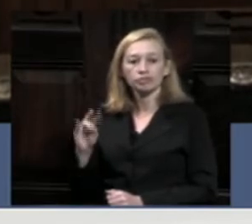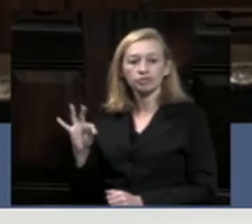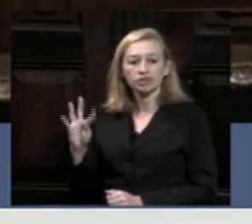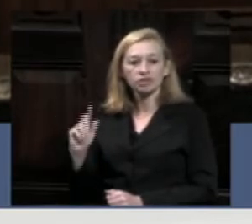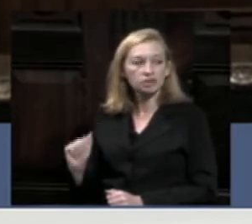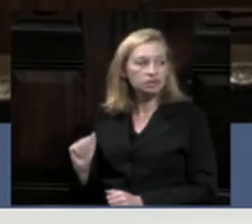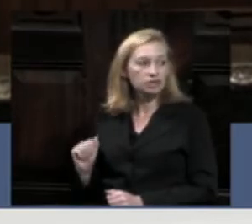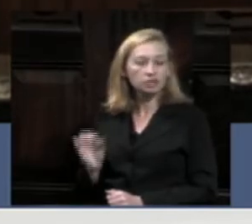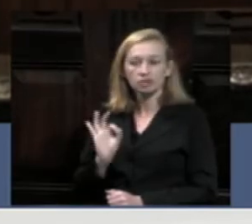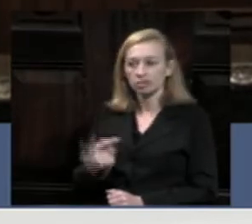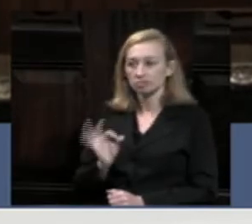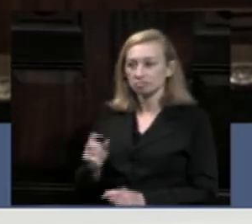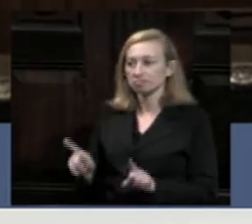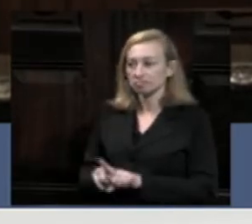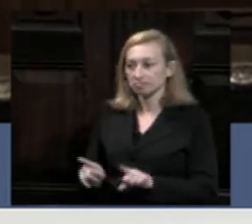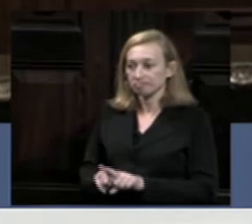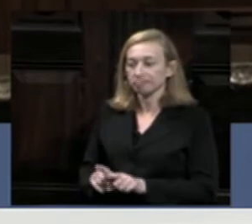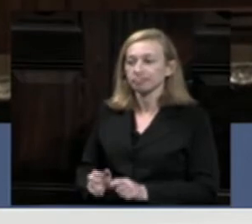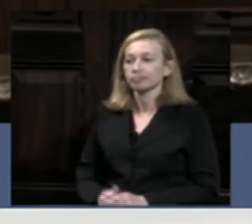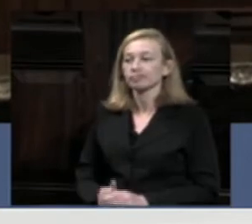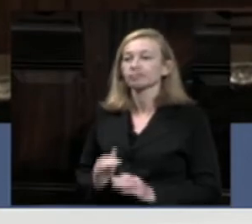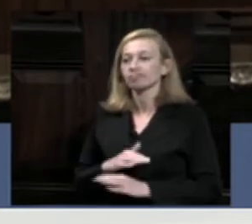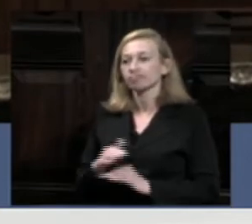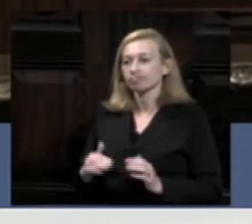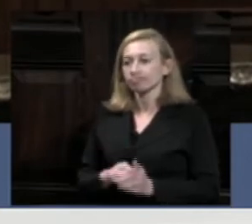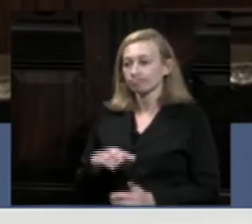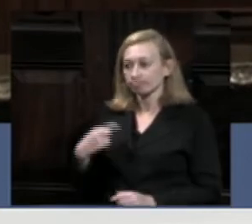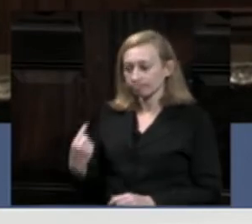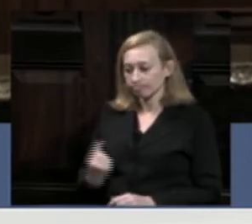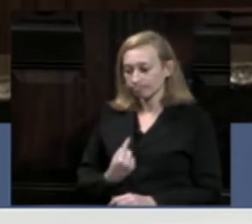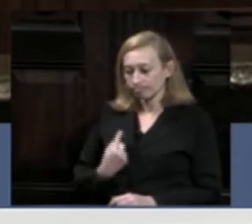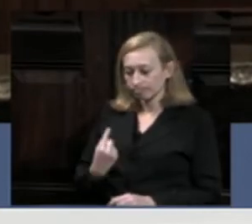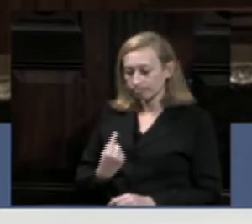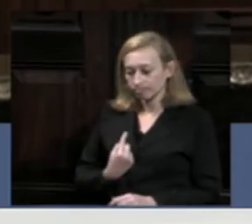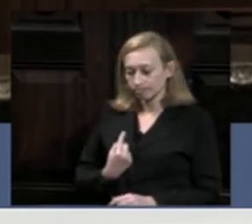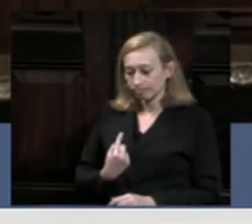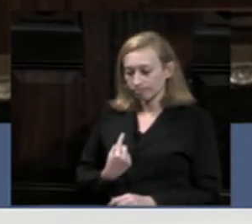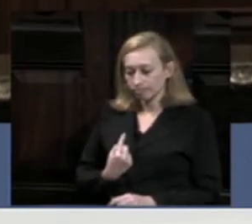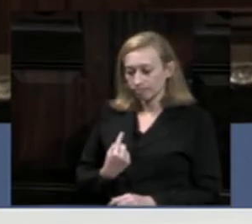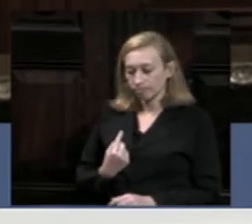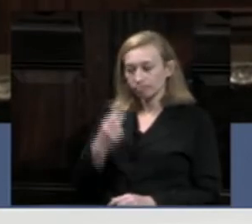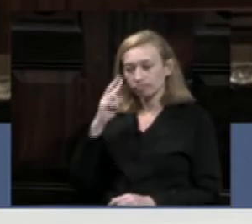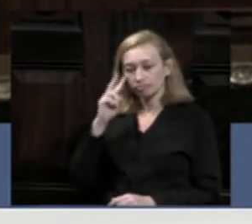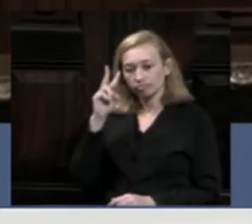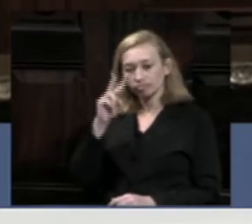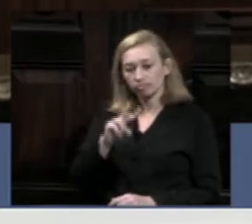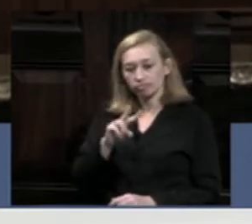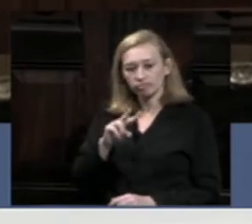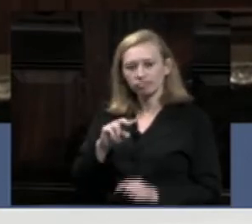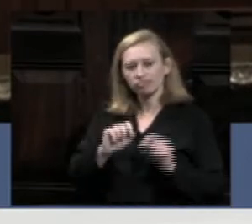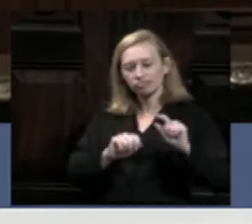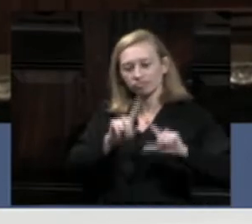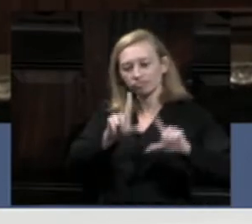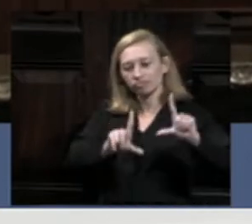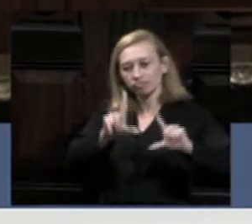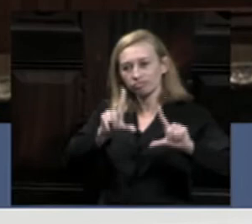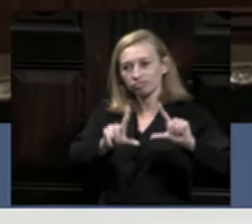Eu tenho certeza também que todos nós, ao vermos aquelas imagens na televisão,